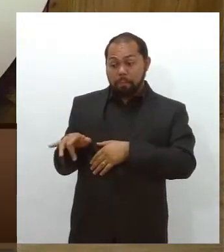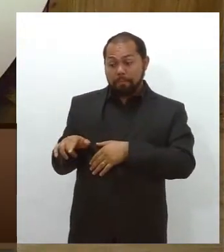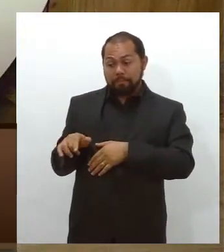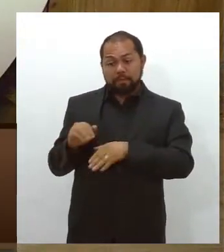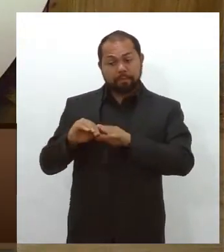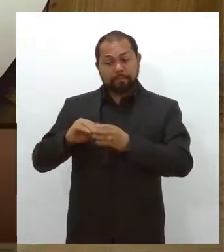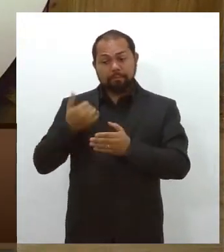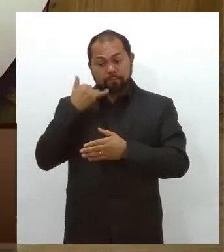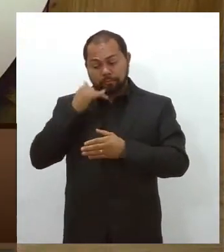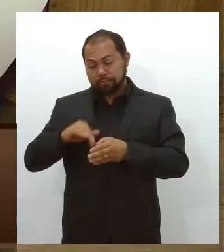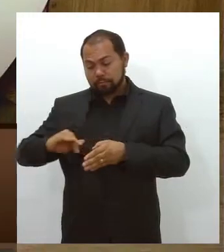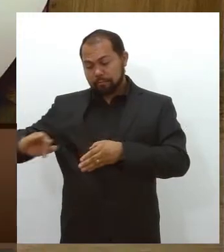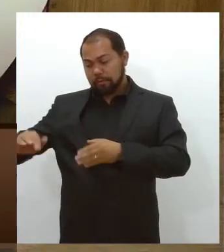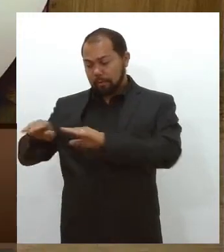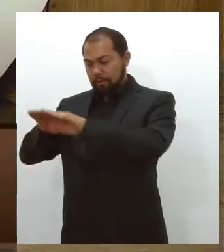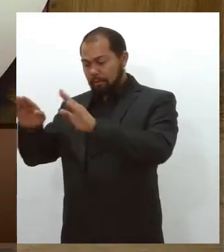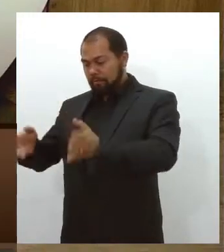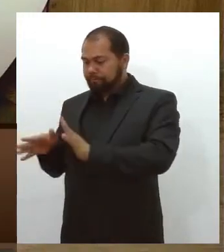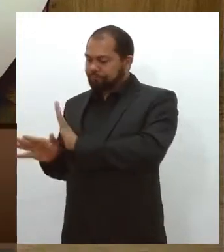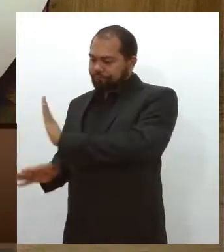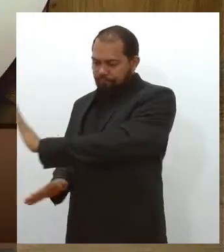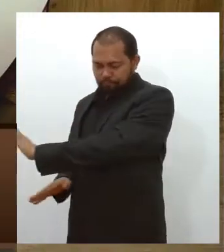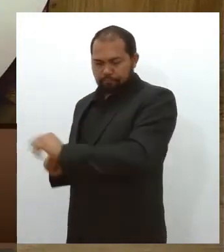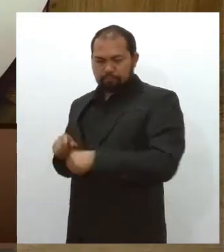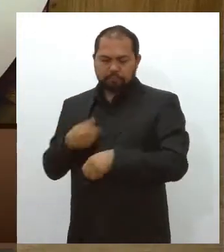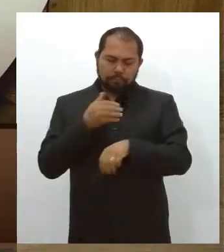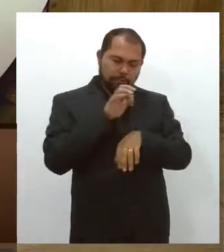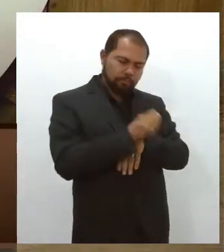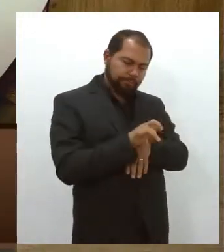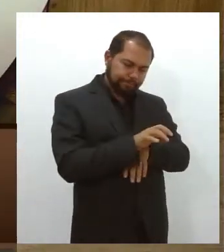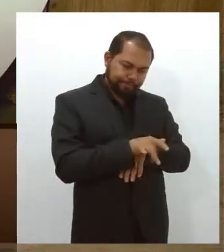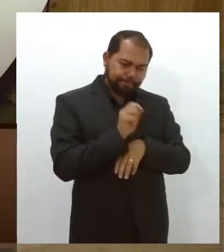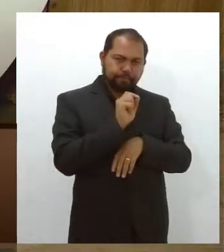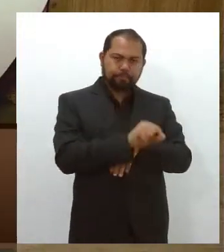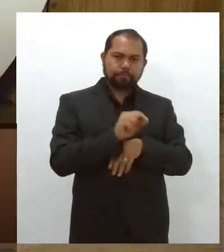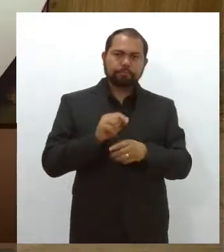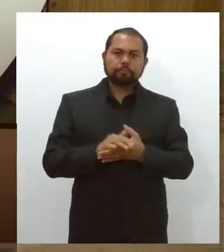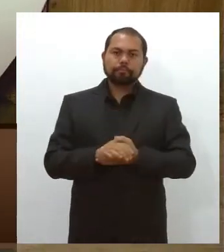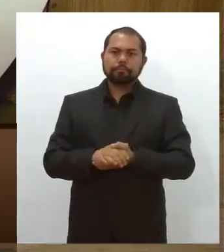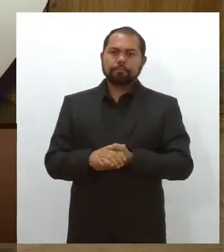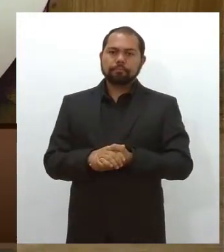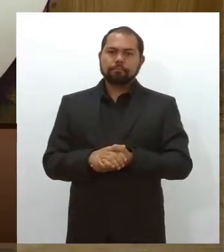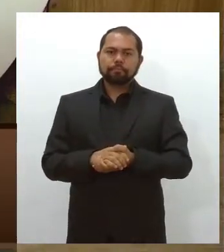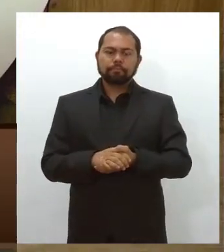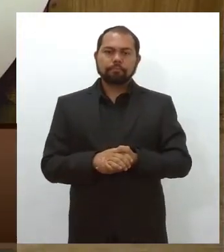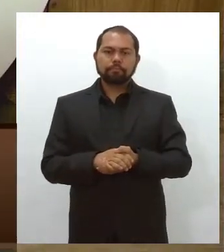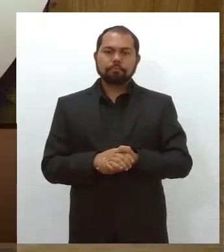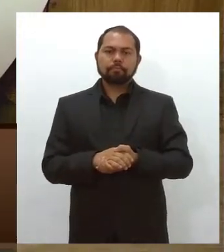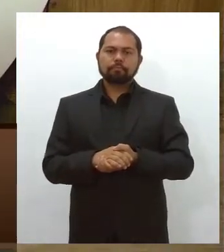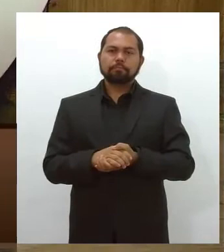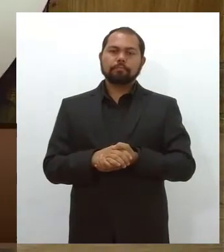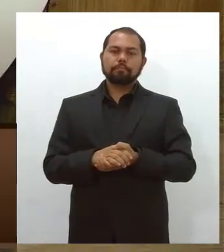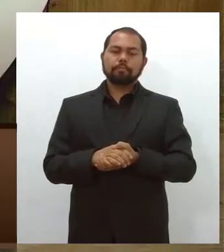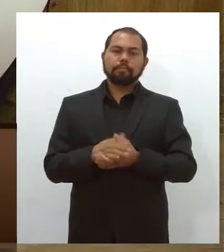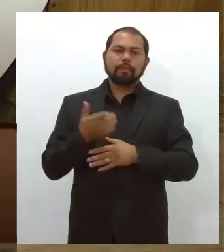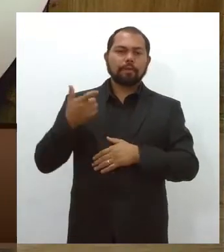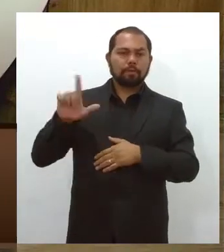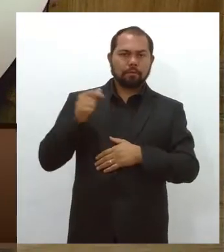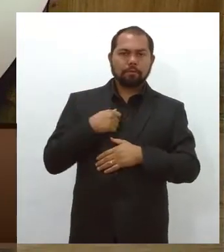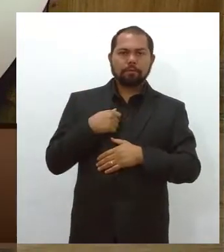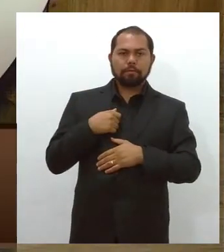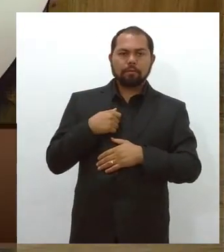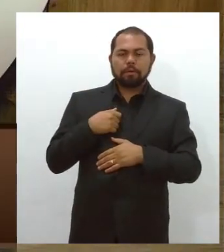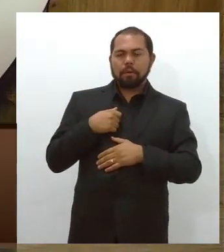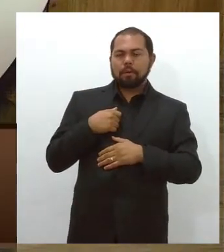com algum mesário. E outra questão também que o Gerard colocou aí é em relação a essa definição de números aí, que é bem clara, né?